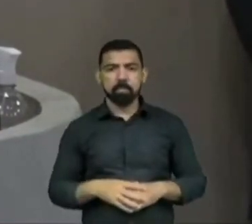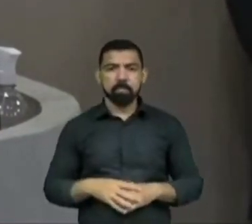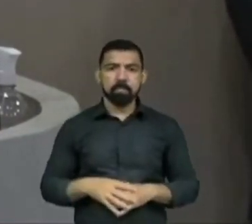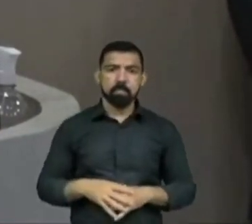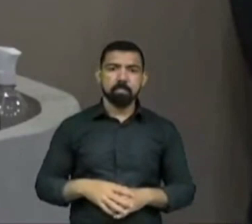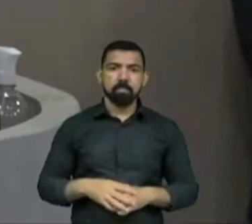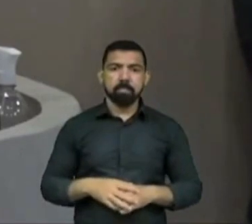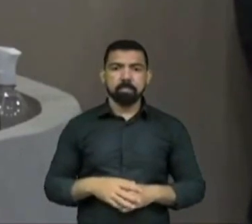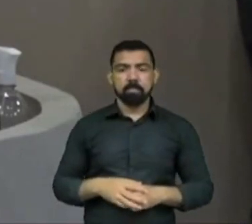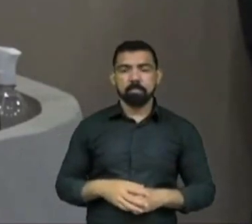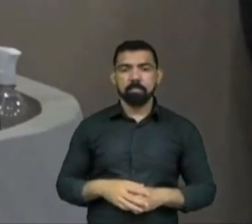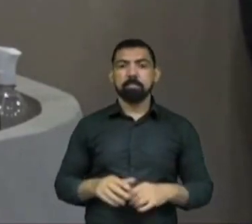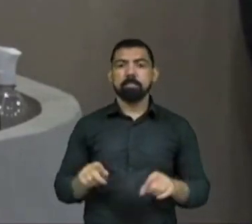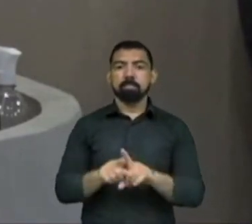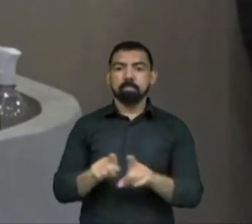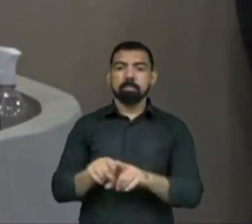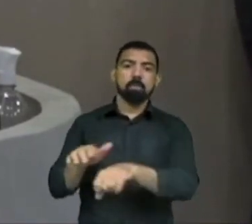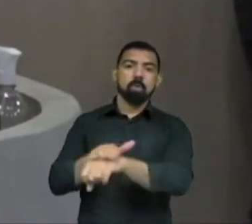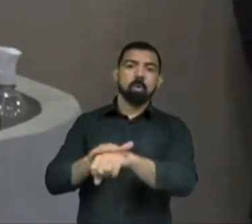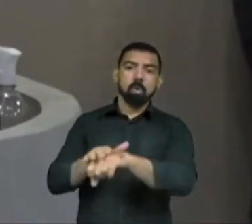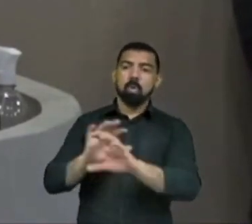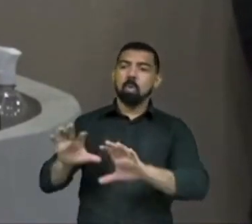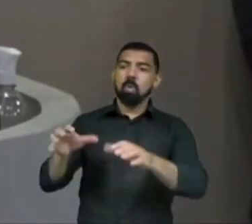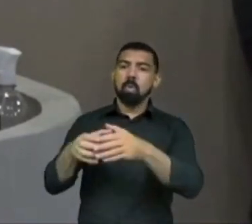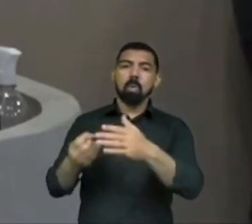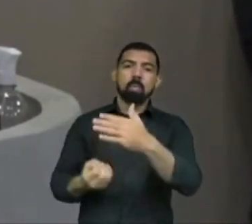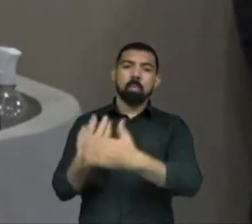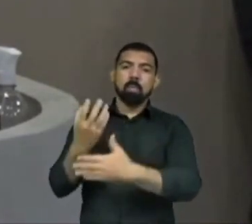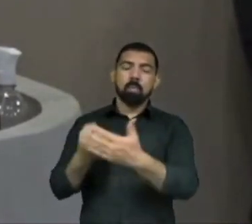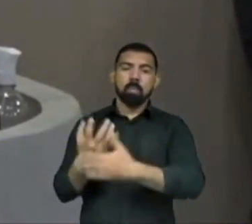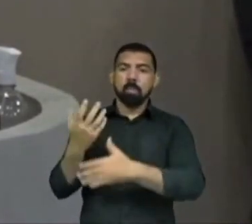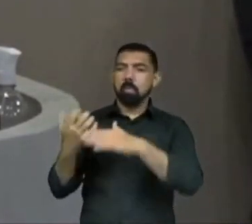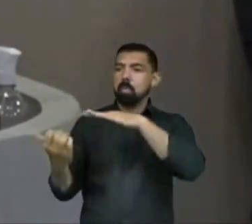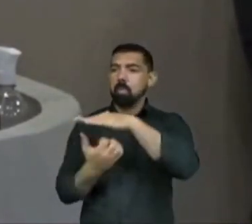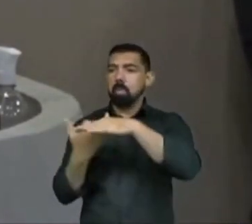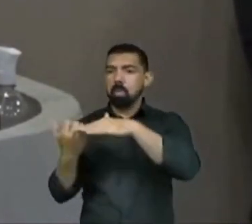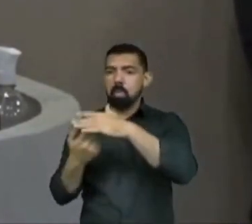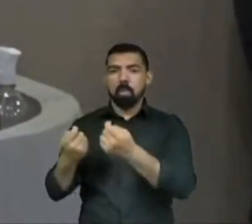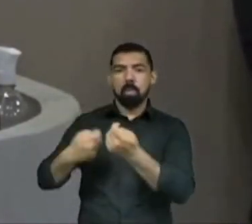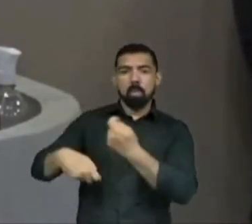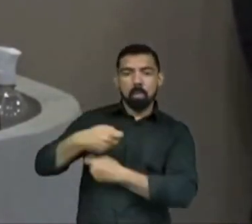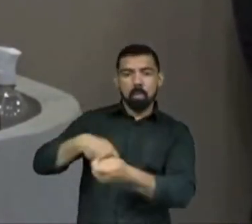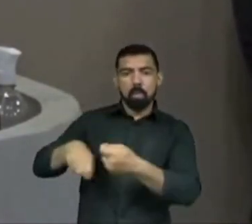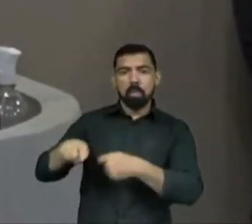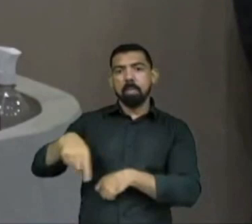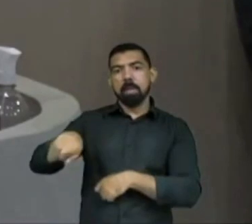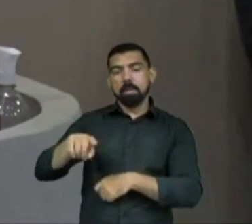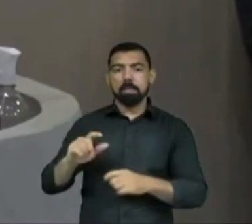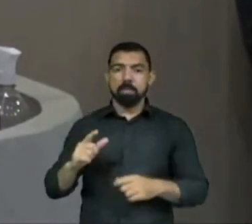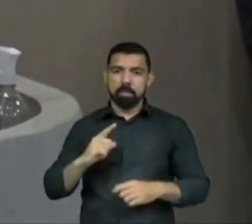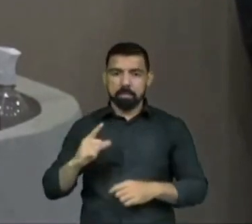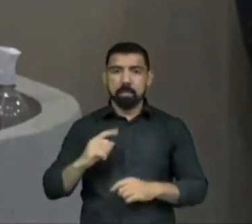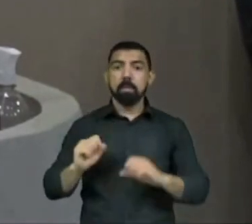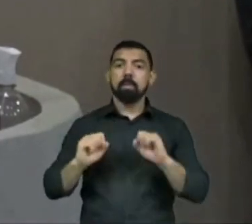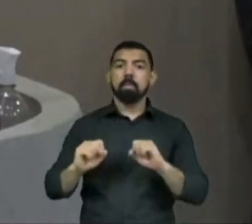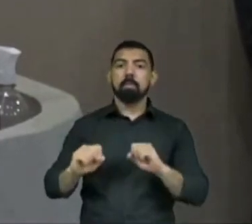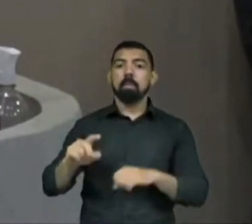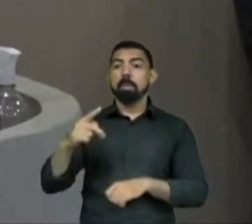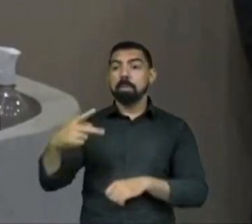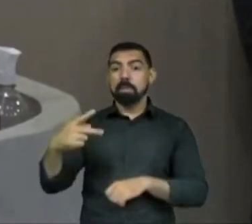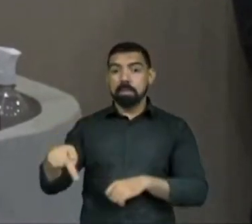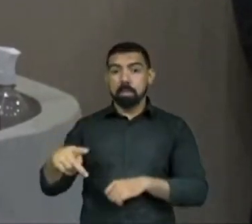a cadeia produtiva, comerciantes, empresários, que poderão retirar seus negócios do estado de